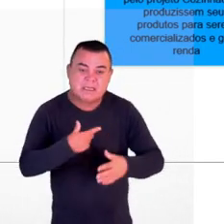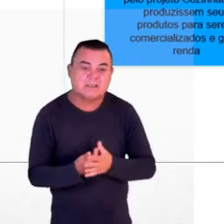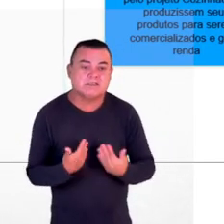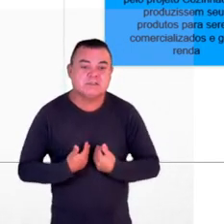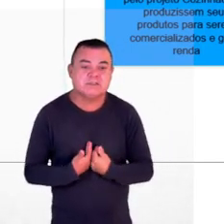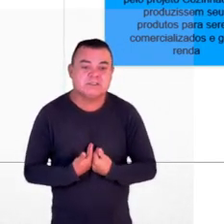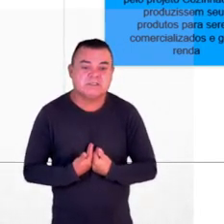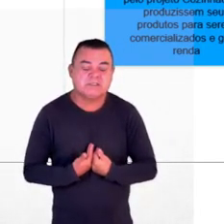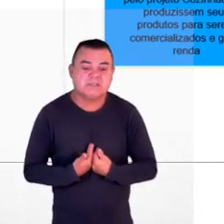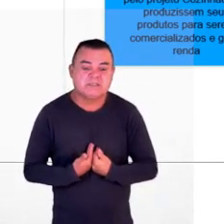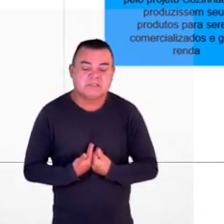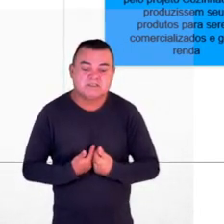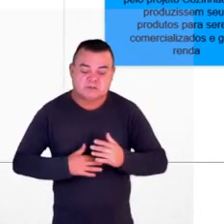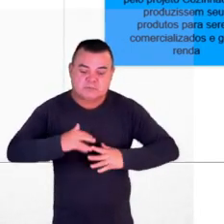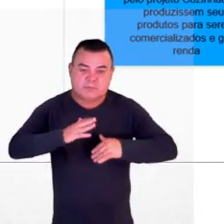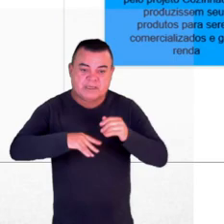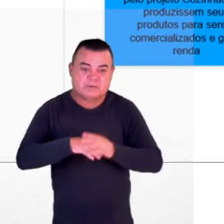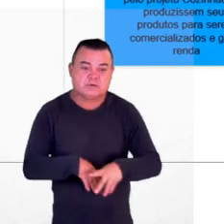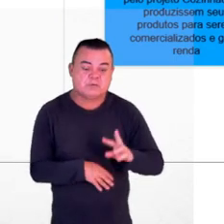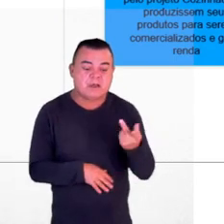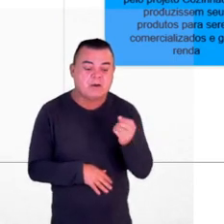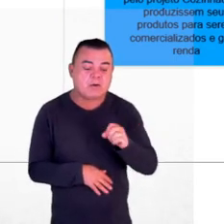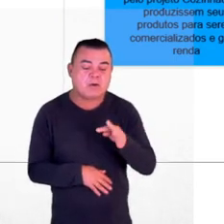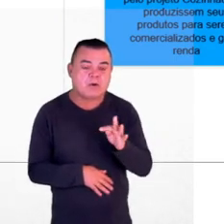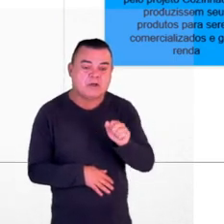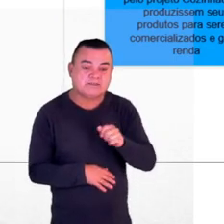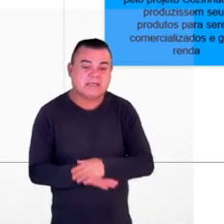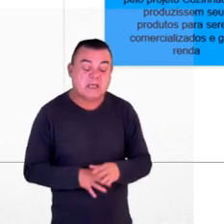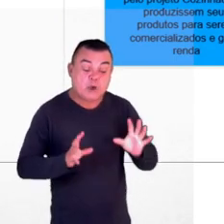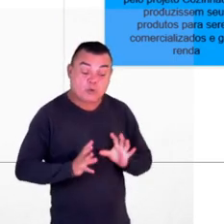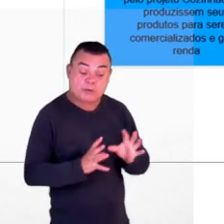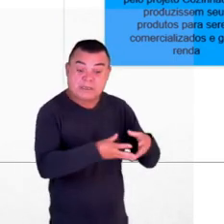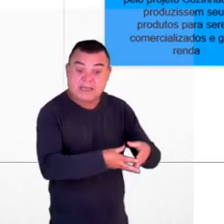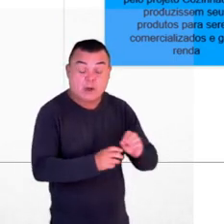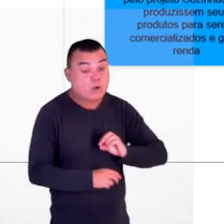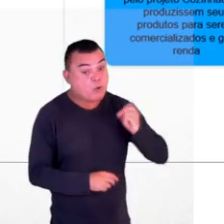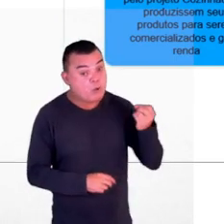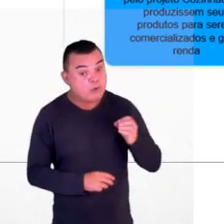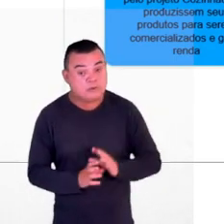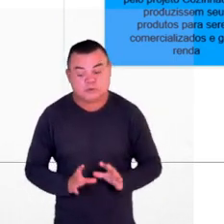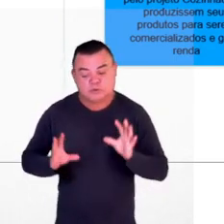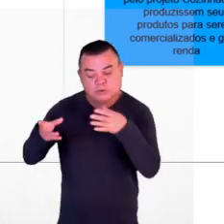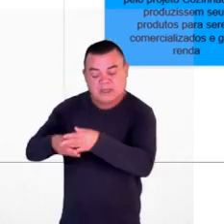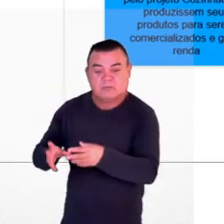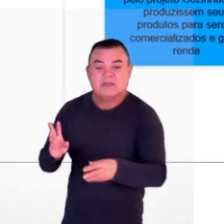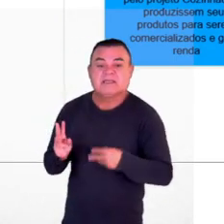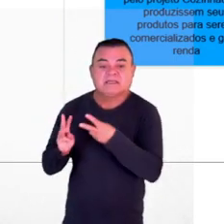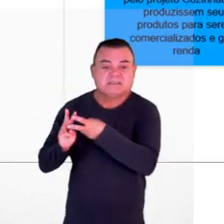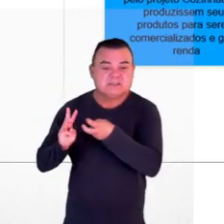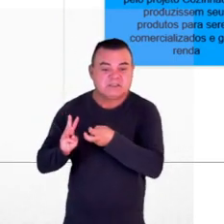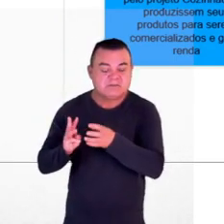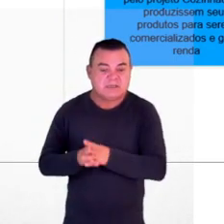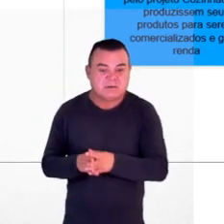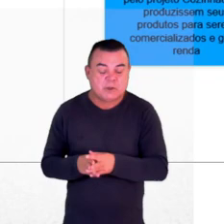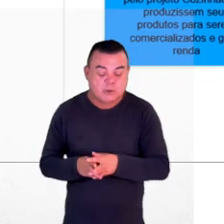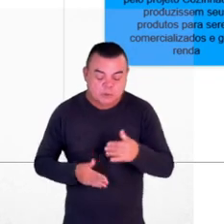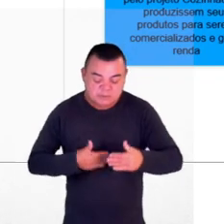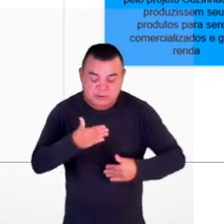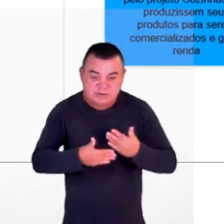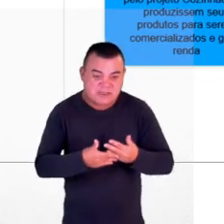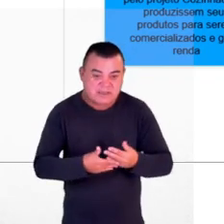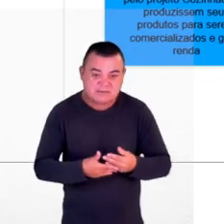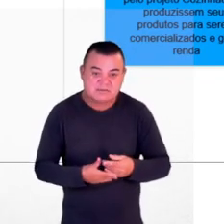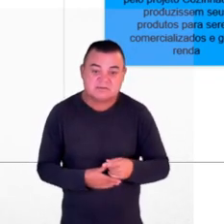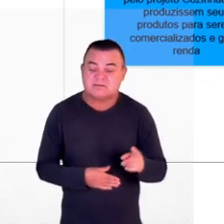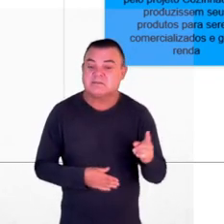incremento de horta Comunitária ou de horta por exemplo no uma comunidade indígena não necessariamente os processos que são utilizados são